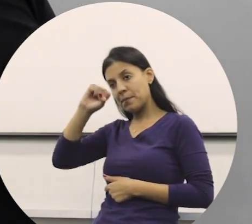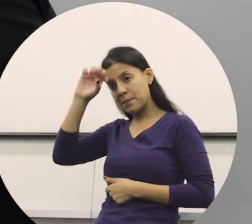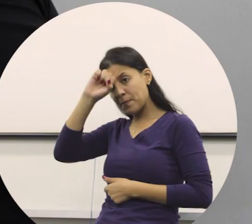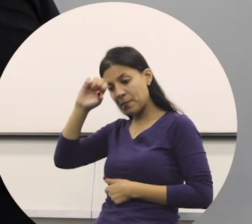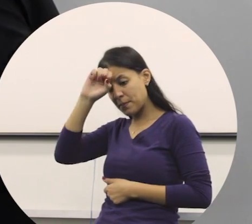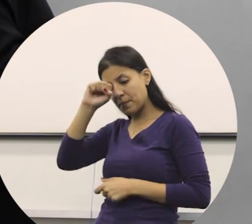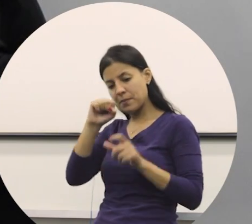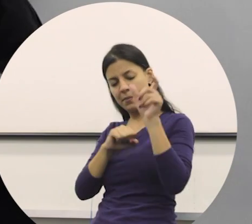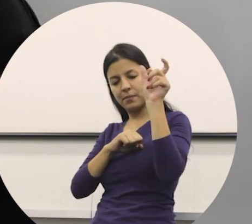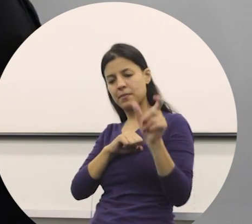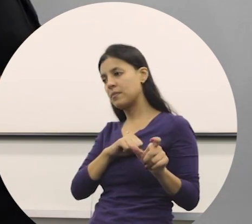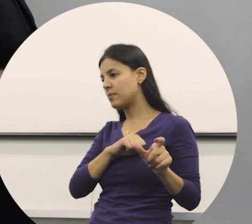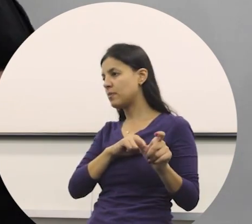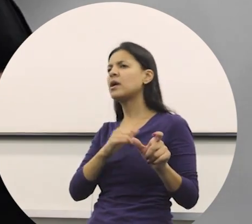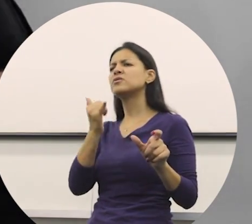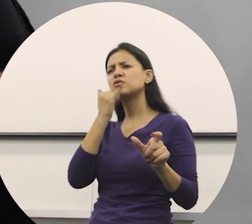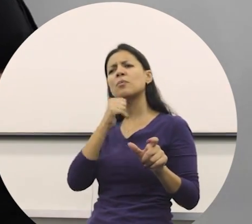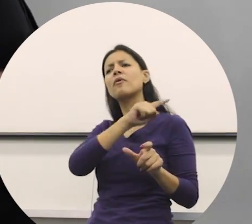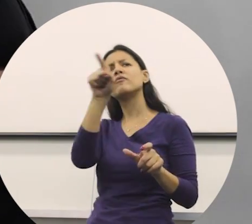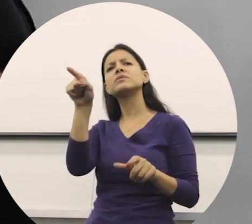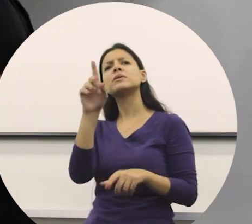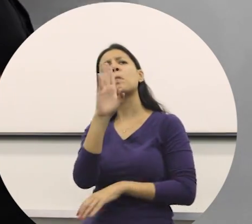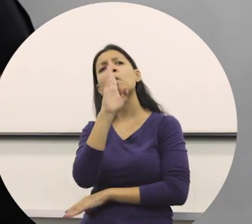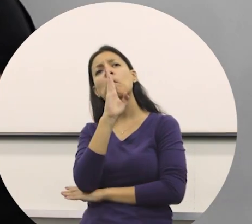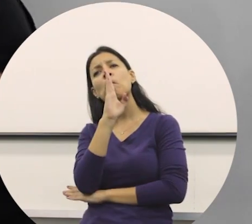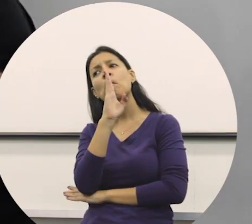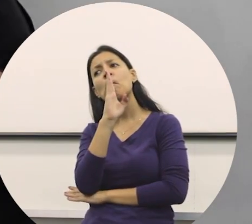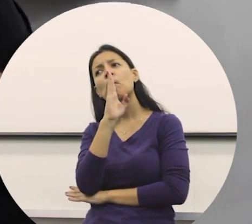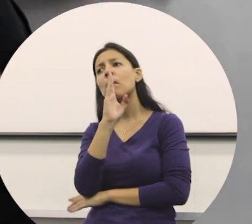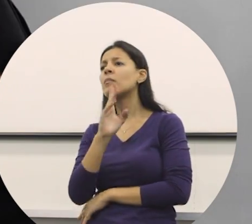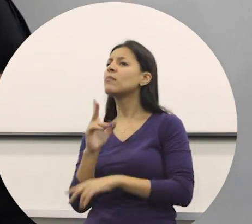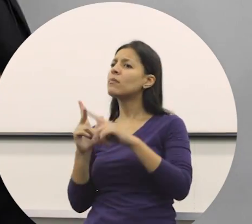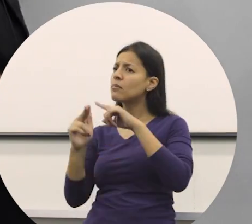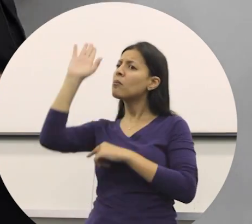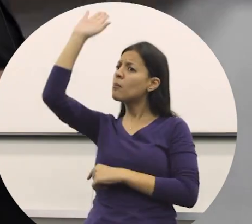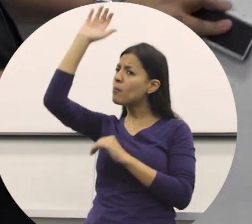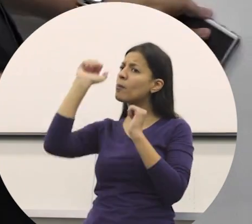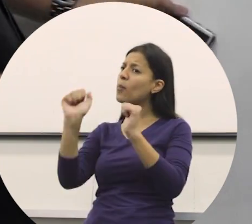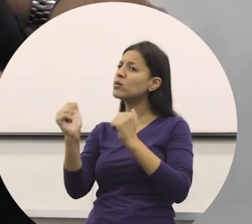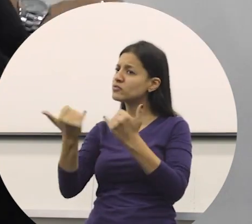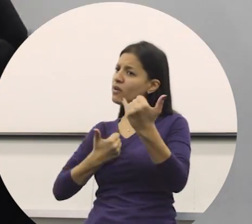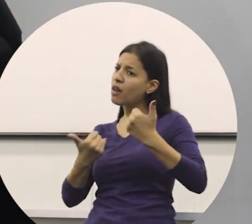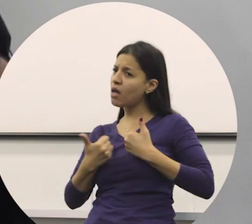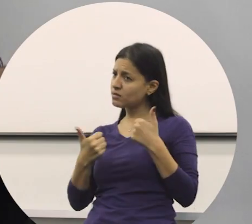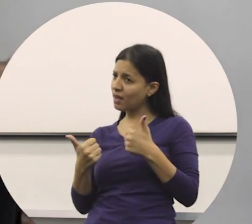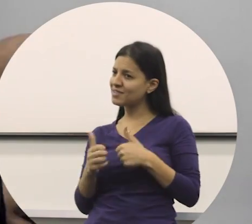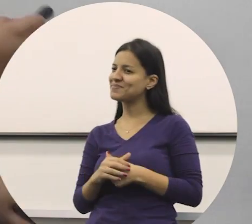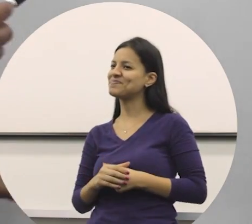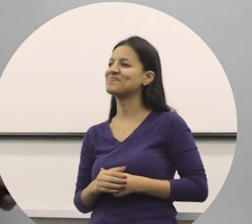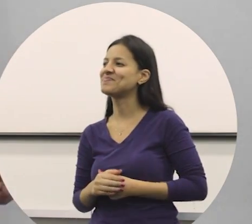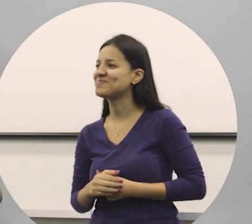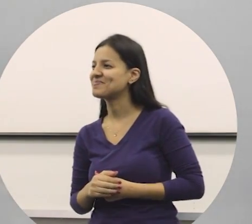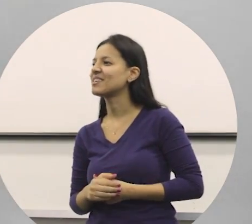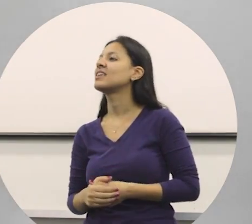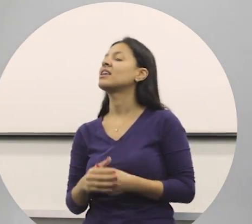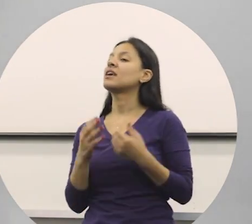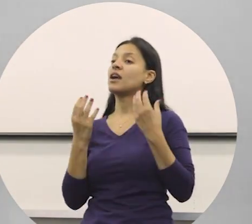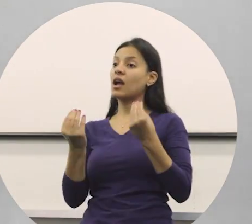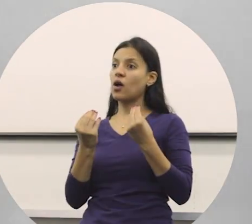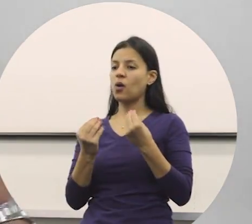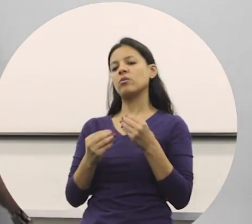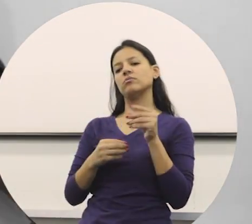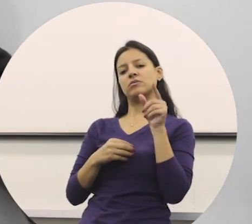de uma pessoa? A gente está falando tão pouquinho hoje, pode interferir, tá? O processo de